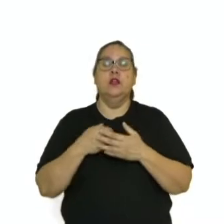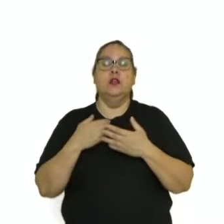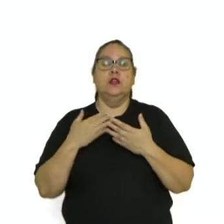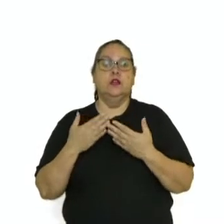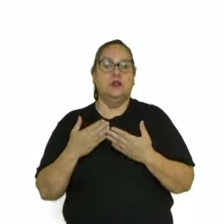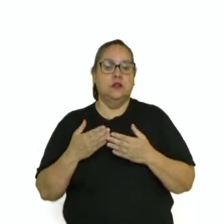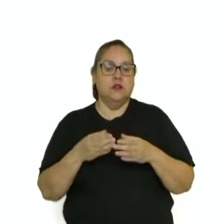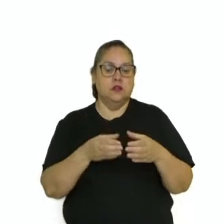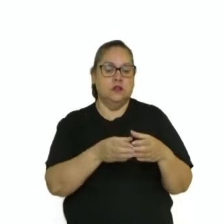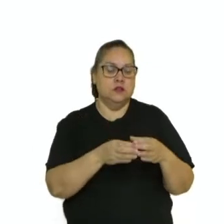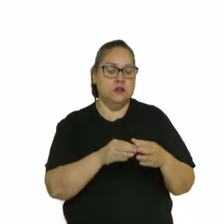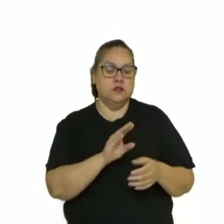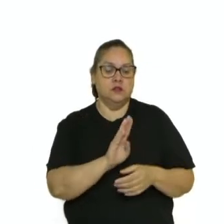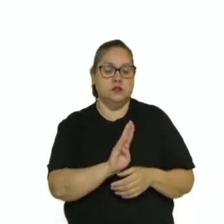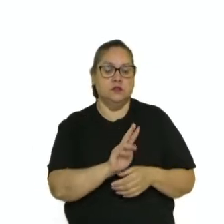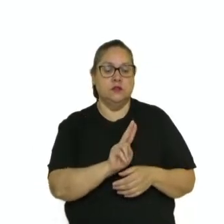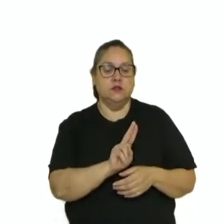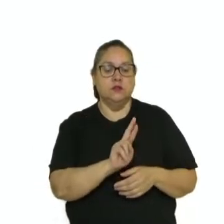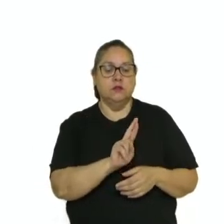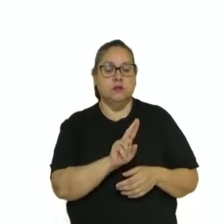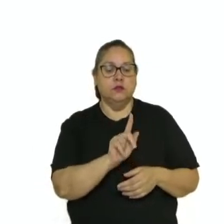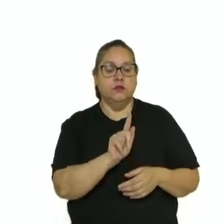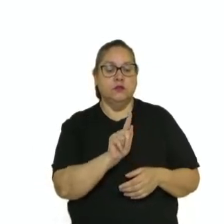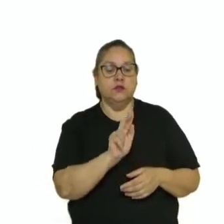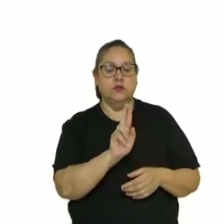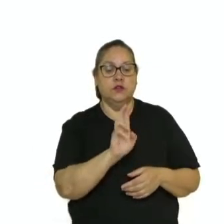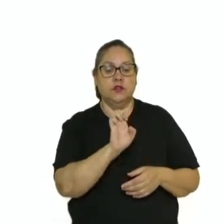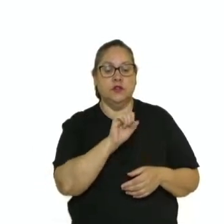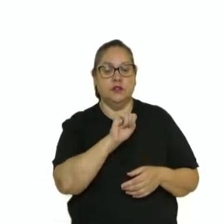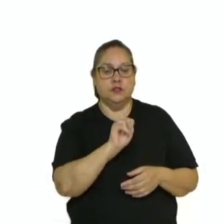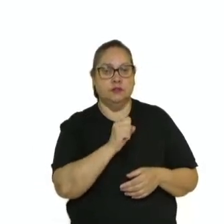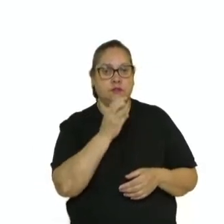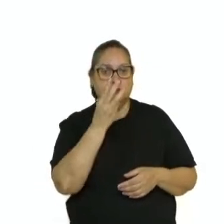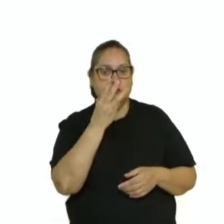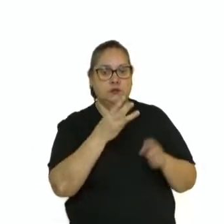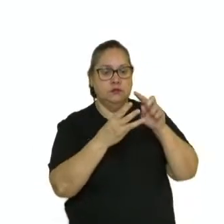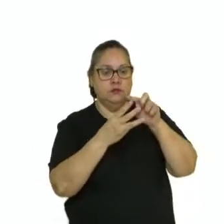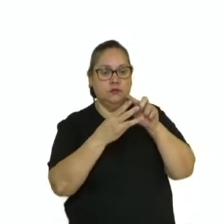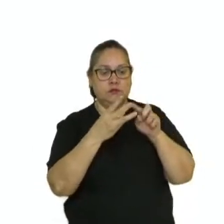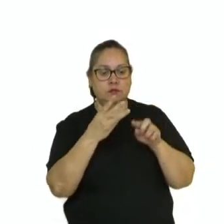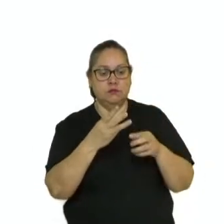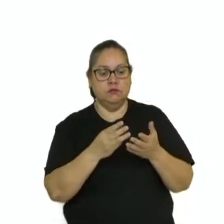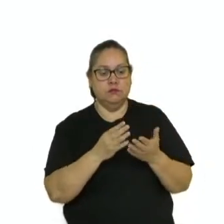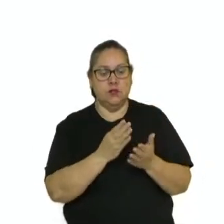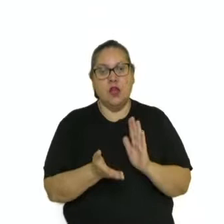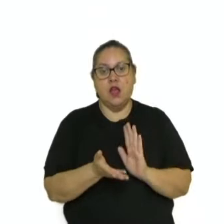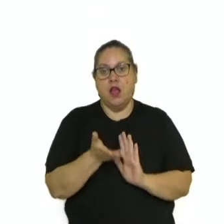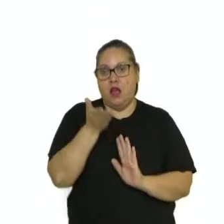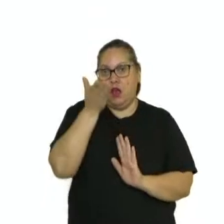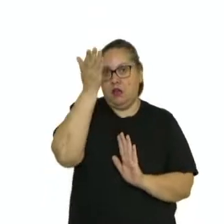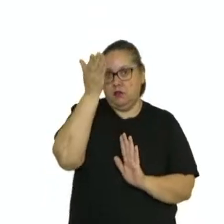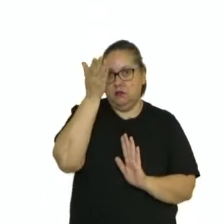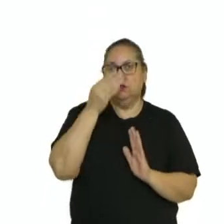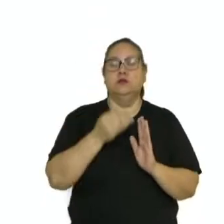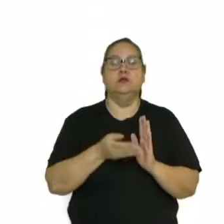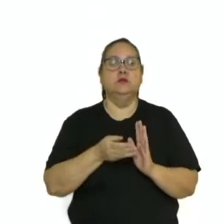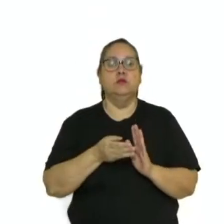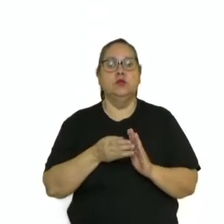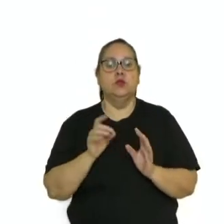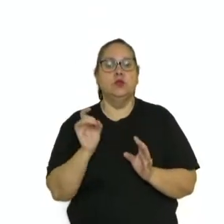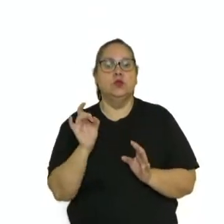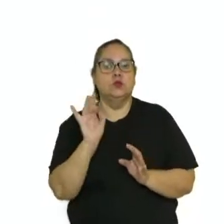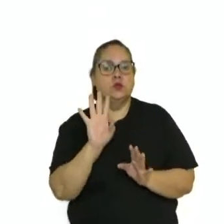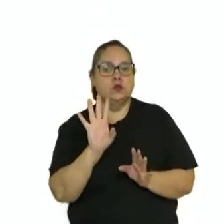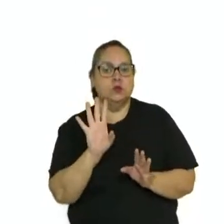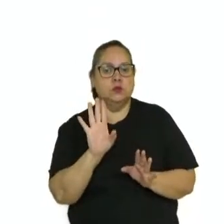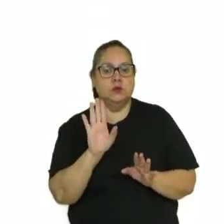Bem, a classe burguesa podia ser dividida em três, né? A alta burguesia, formada somente por